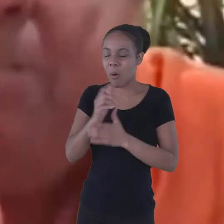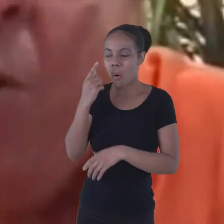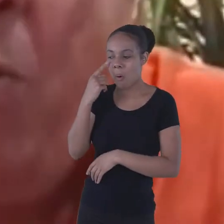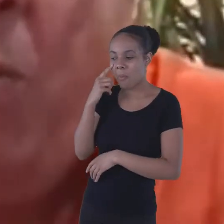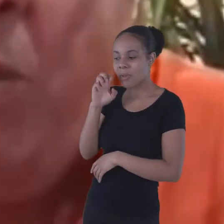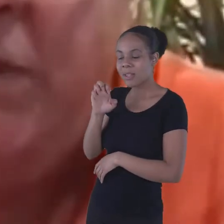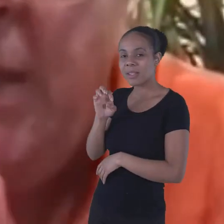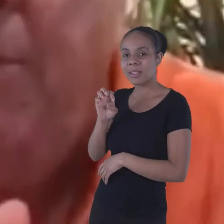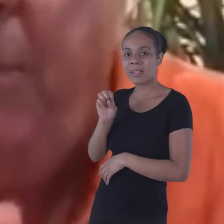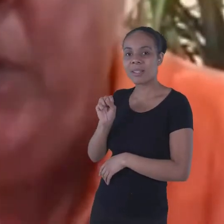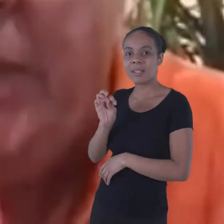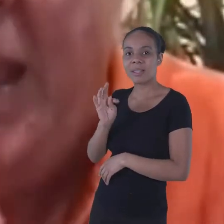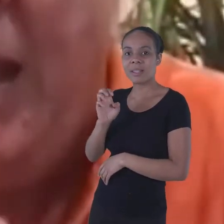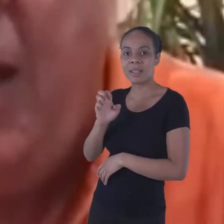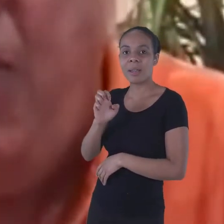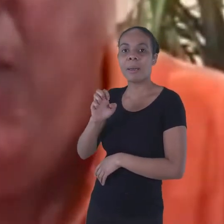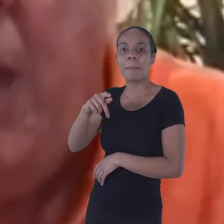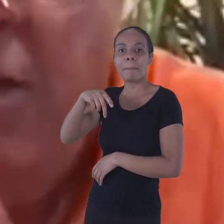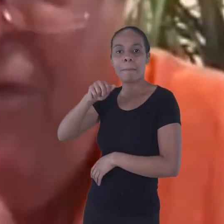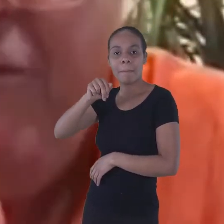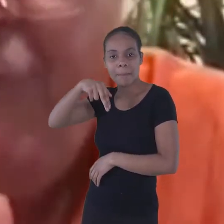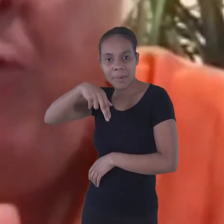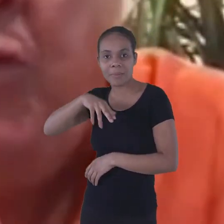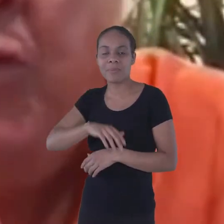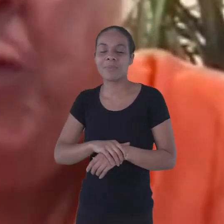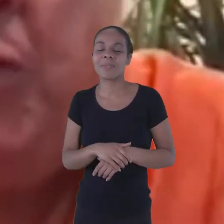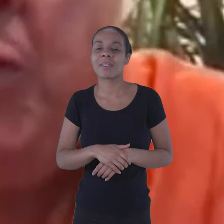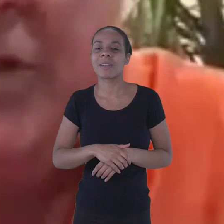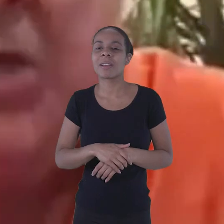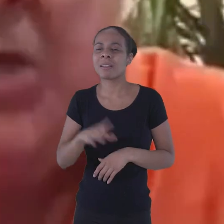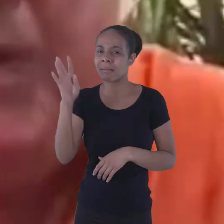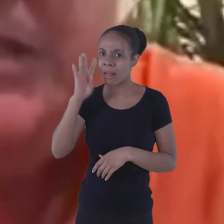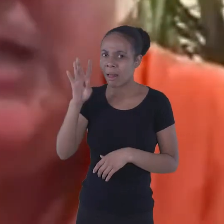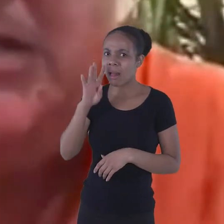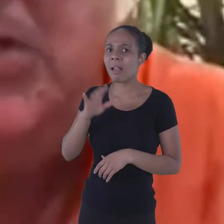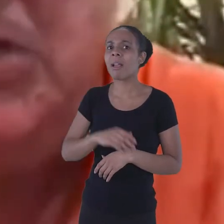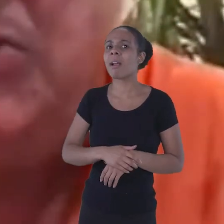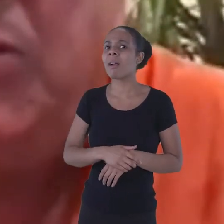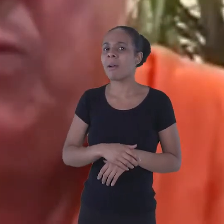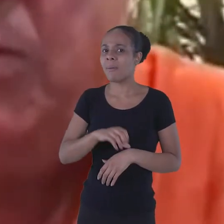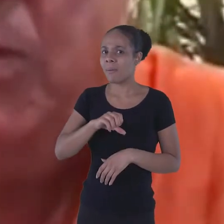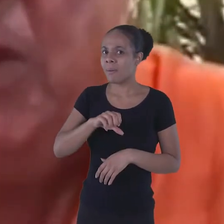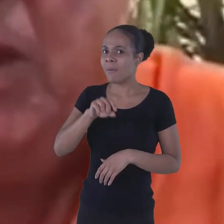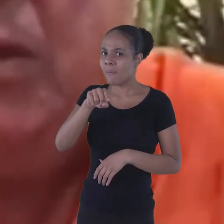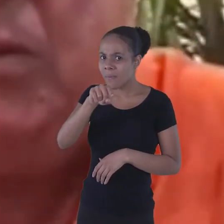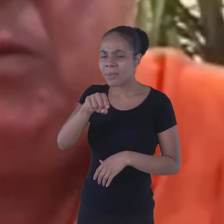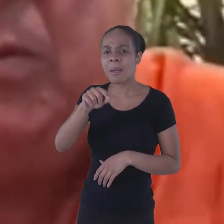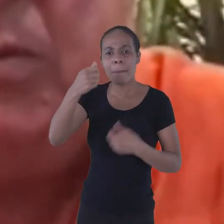que bom, isso aí, pô, tá legal, vai fundo, a gente precisa disso.